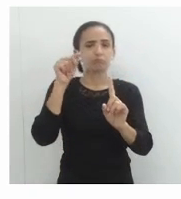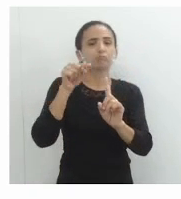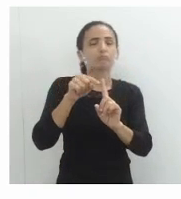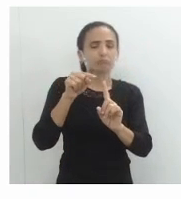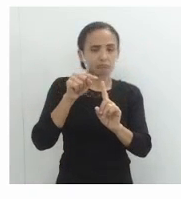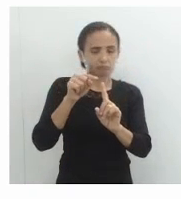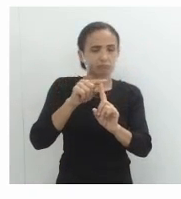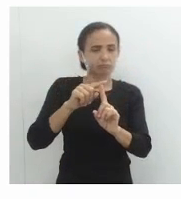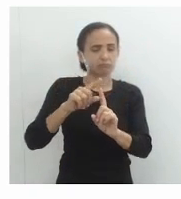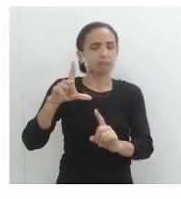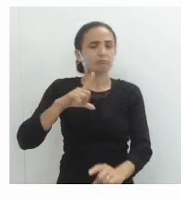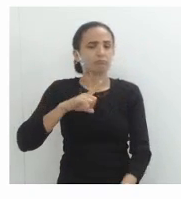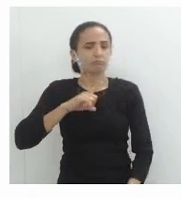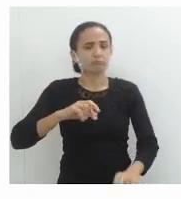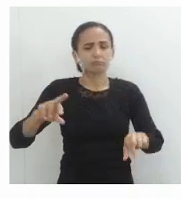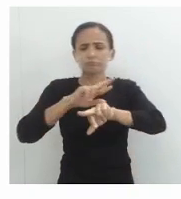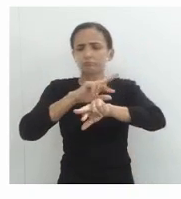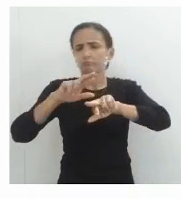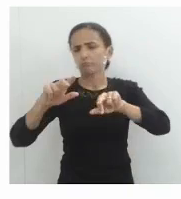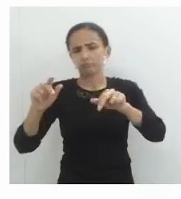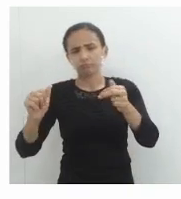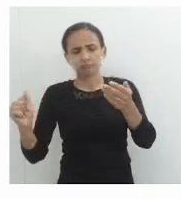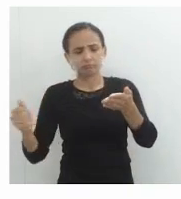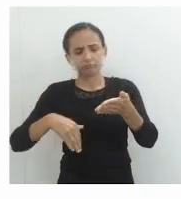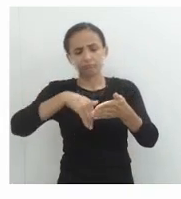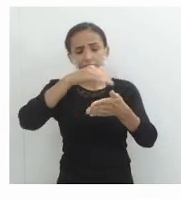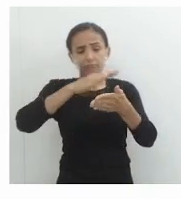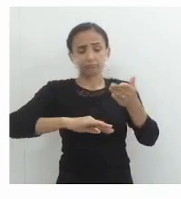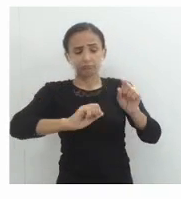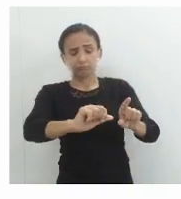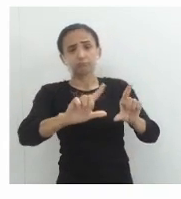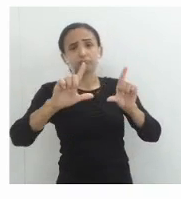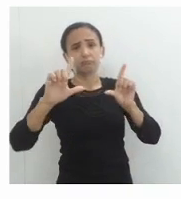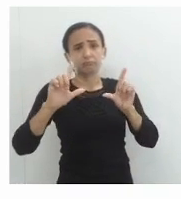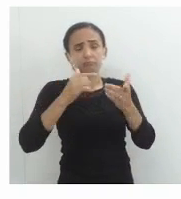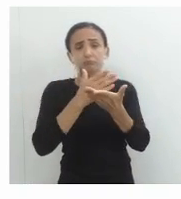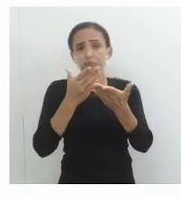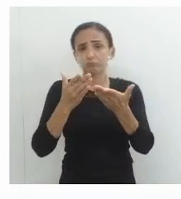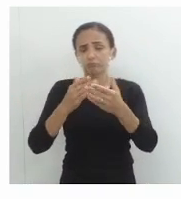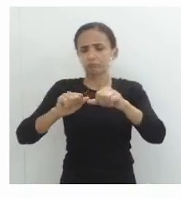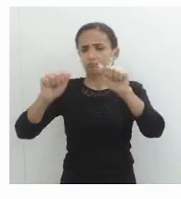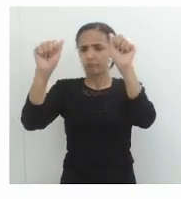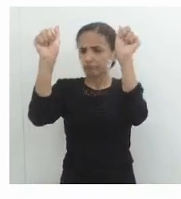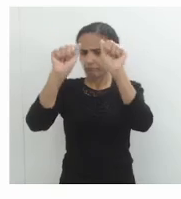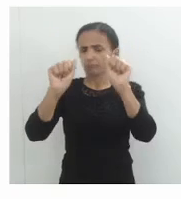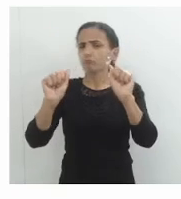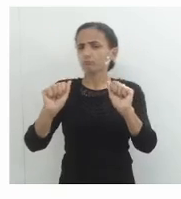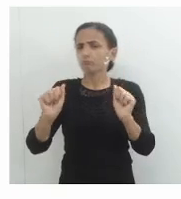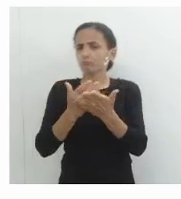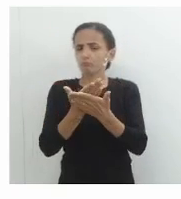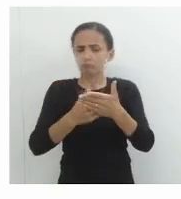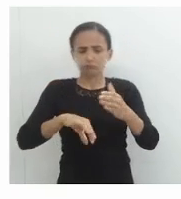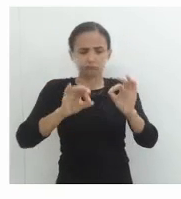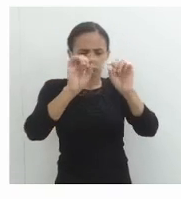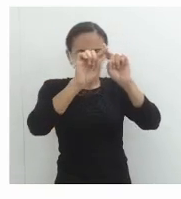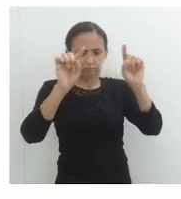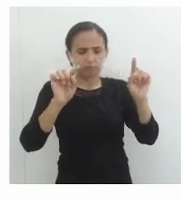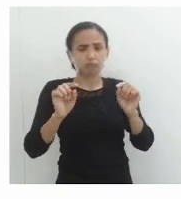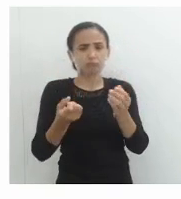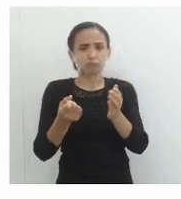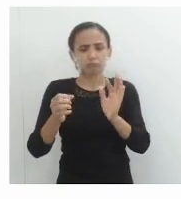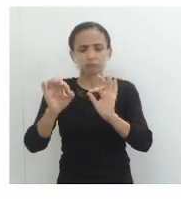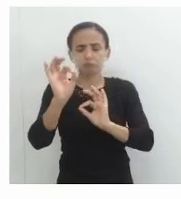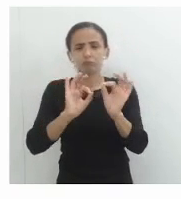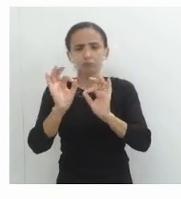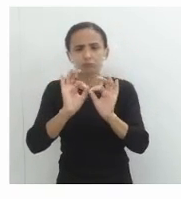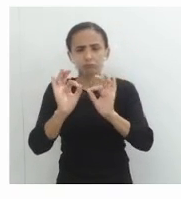temos outras obras, né, da tridimensionalidade. Nas esculturas, as técnicas utilizadas para a produção